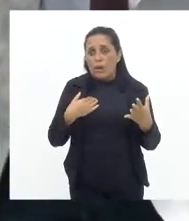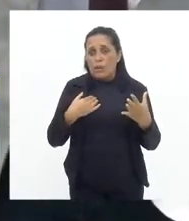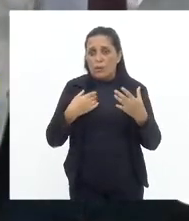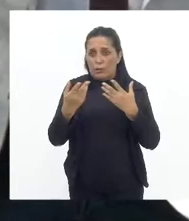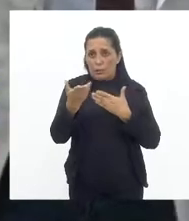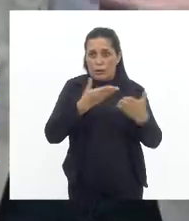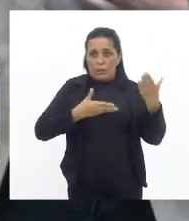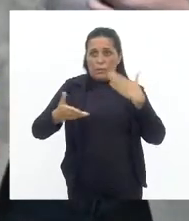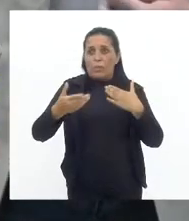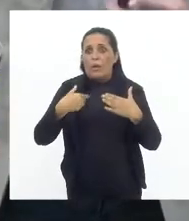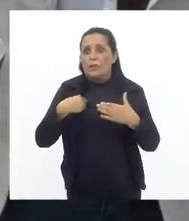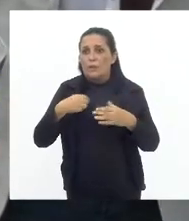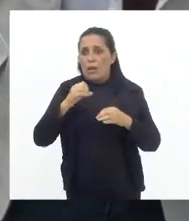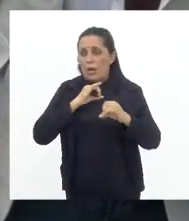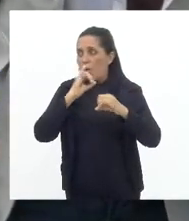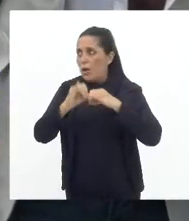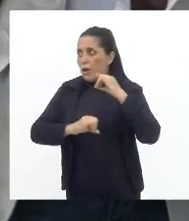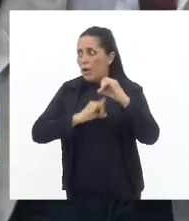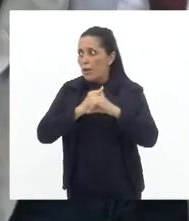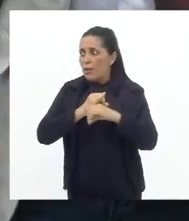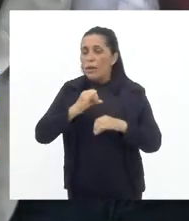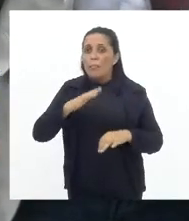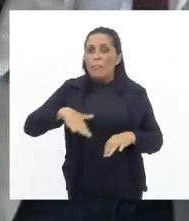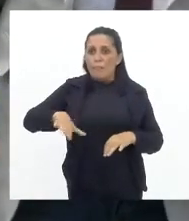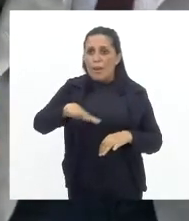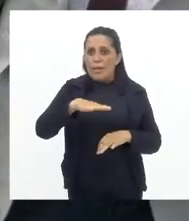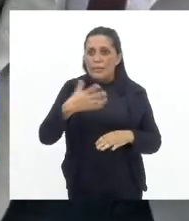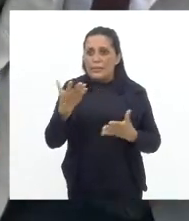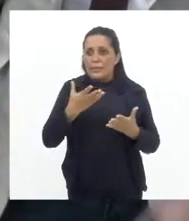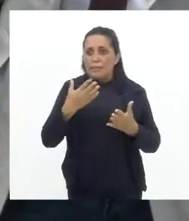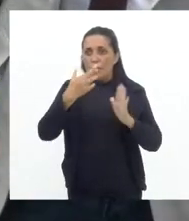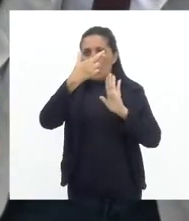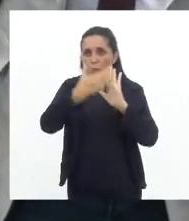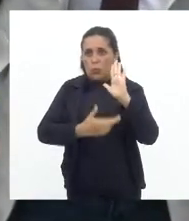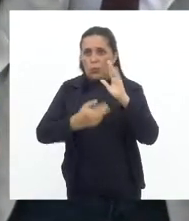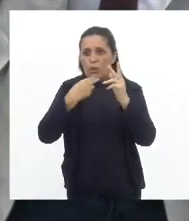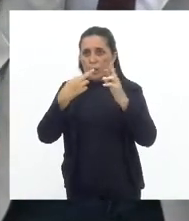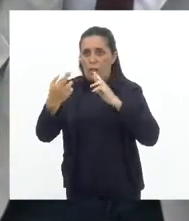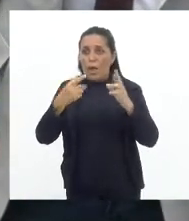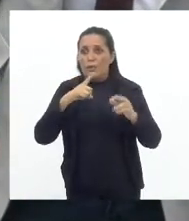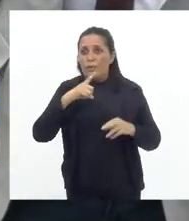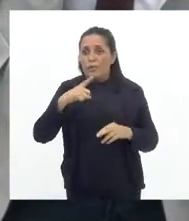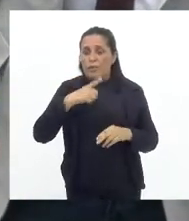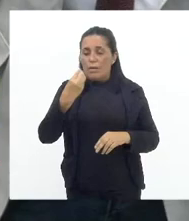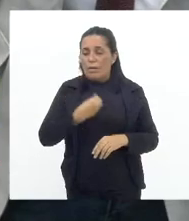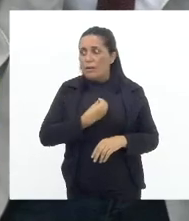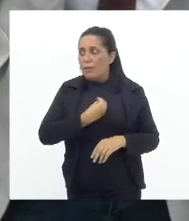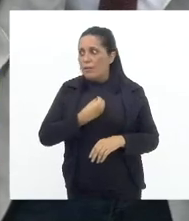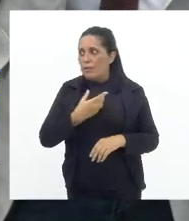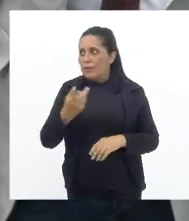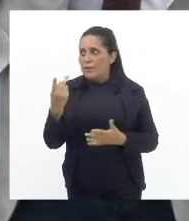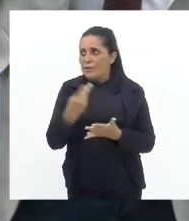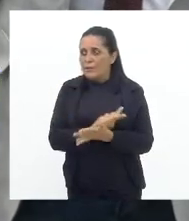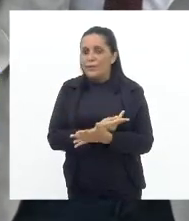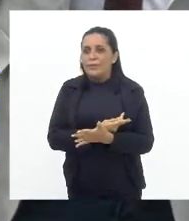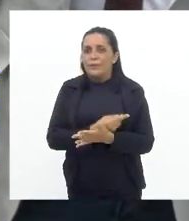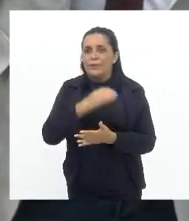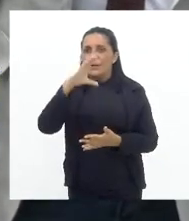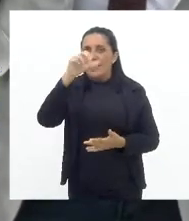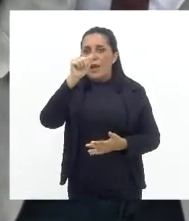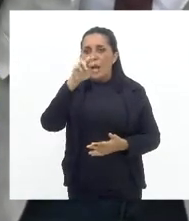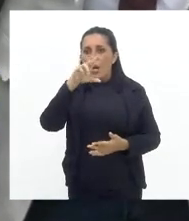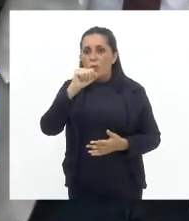presencialmente tá online mas eu tenho recebido relate o presidente que tem havido tanta casal gosto